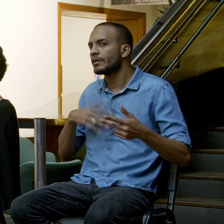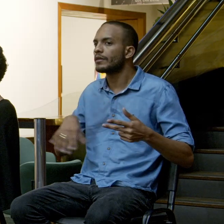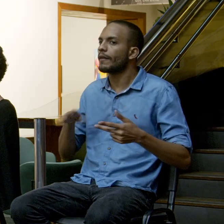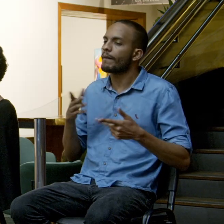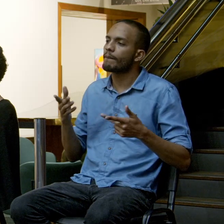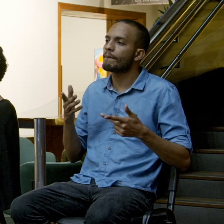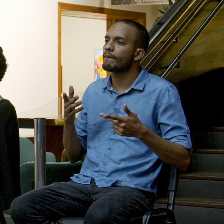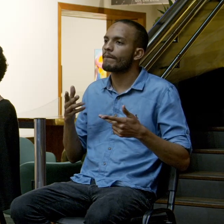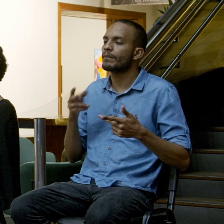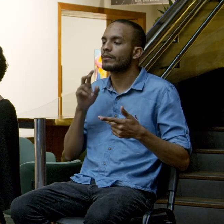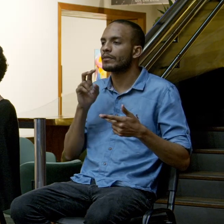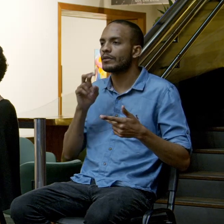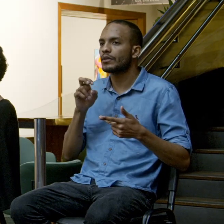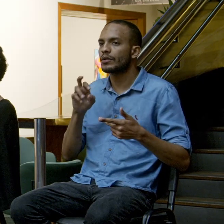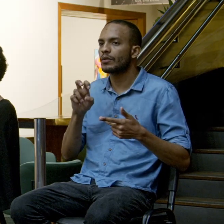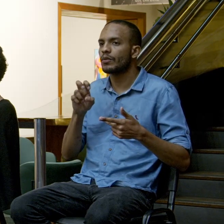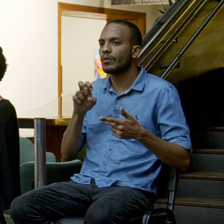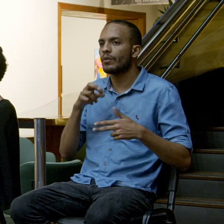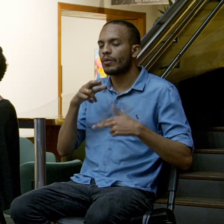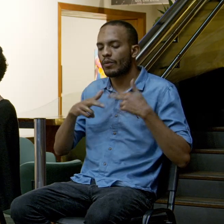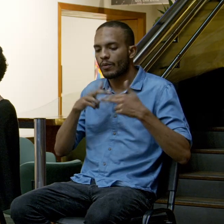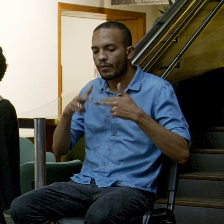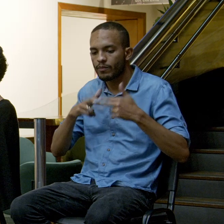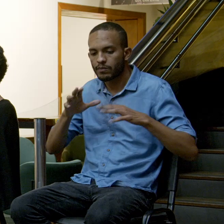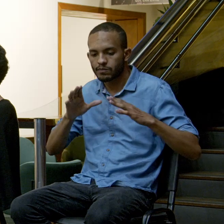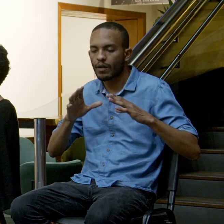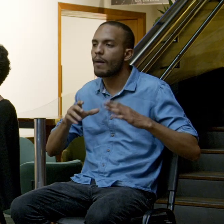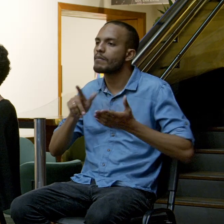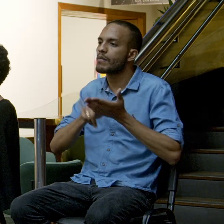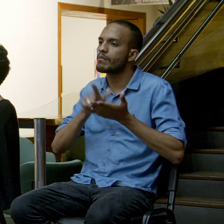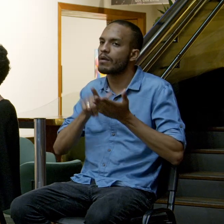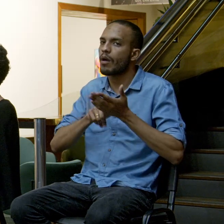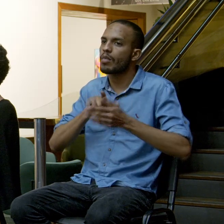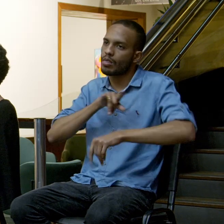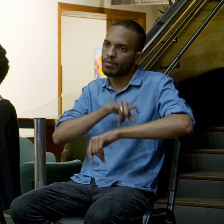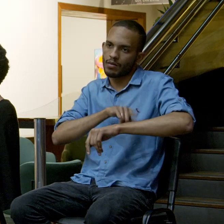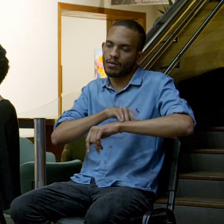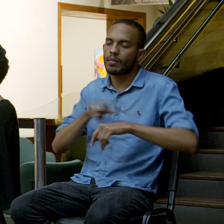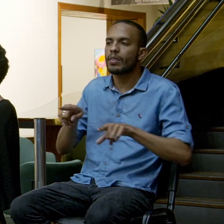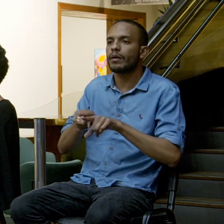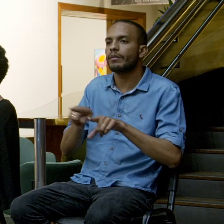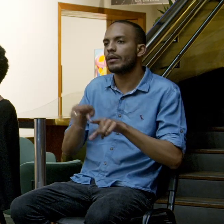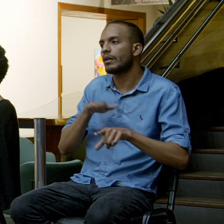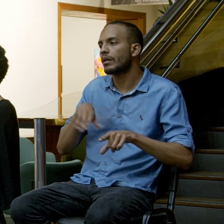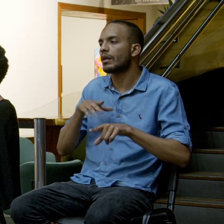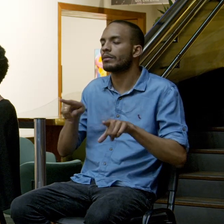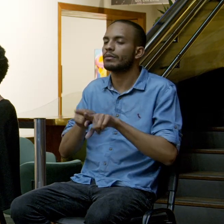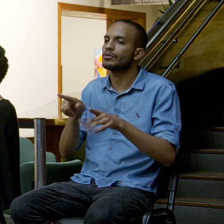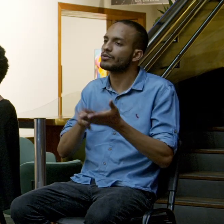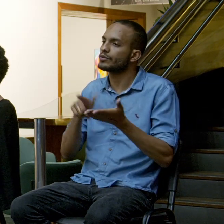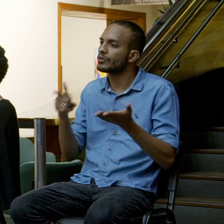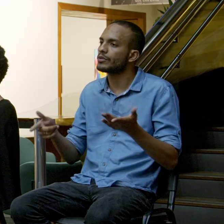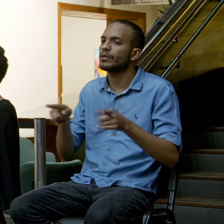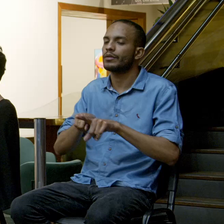na parede, 5 rolos de papel higiênico, dispostos do mais caro ao mais barato, seguidos de um tecido, um jornal,